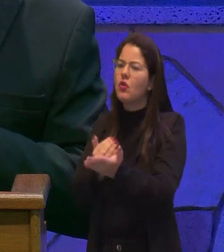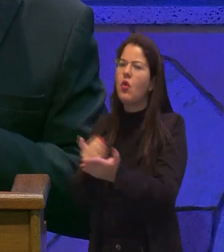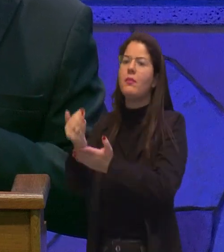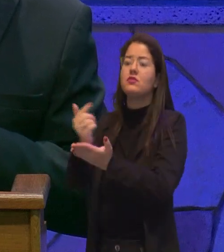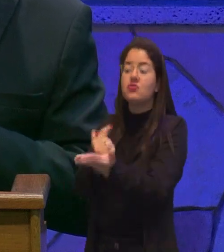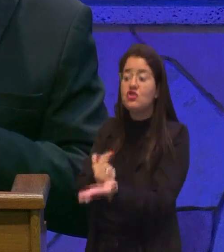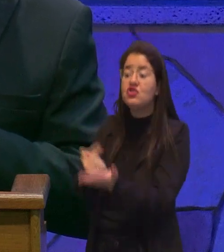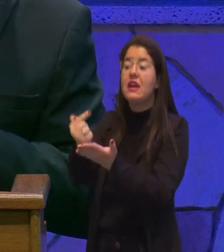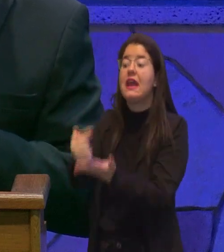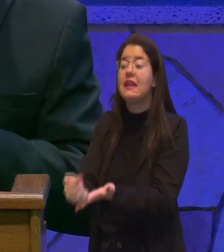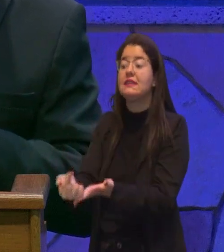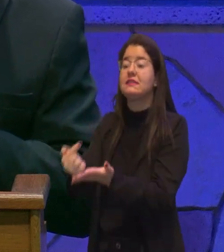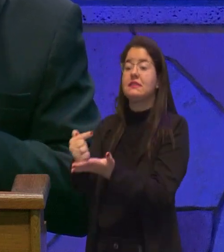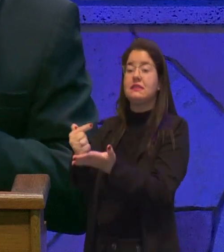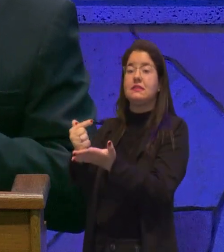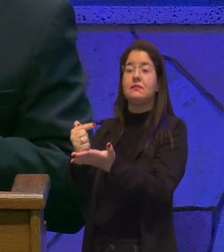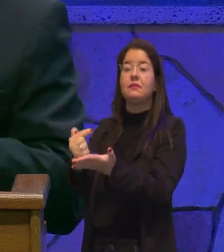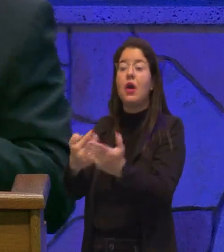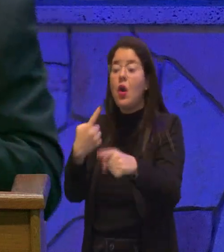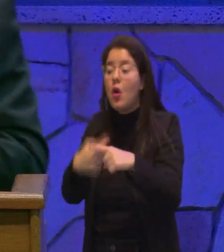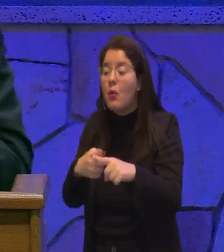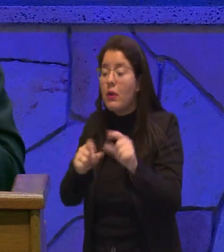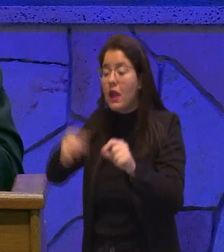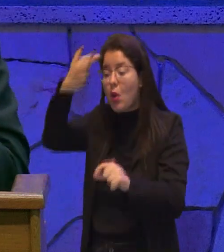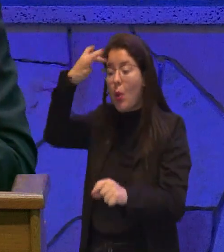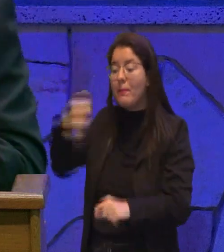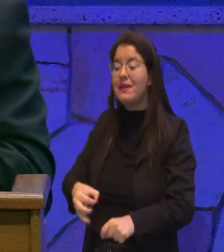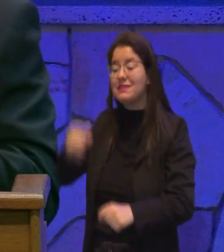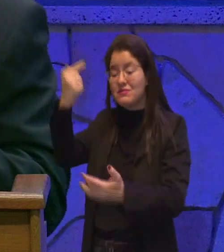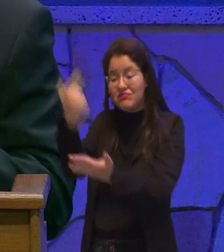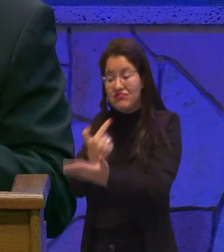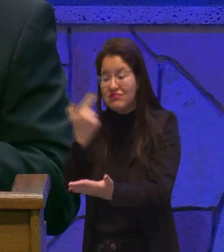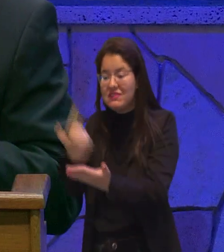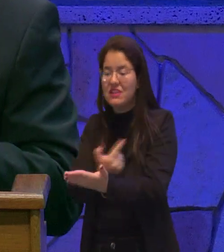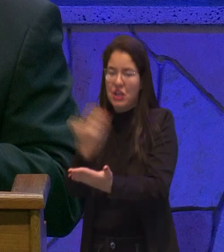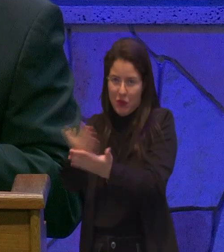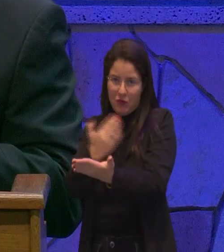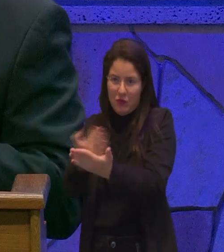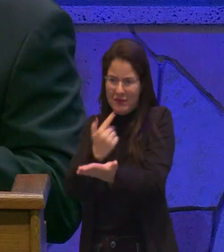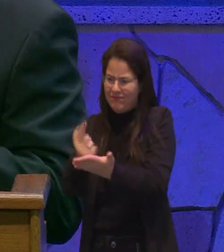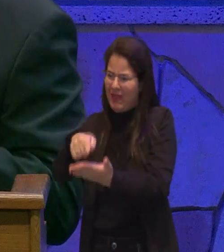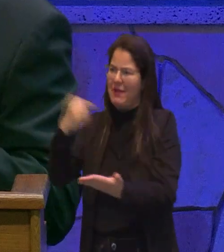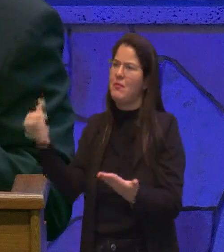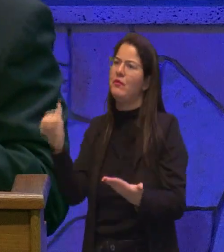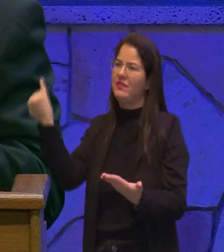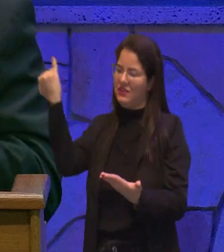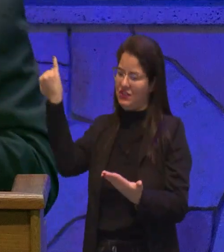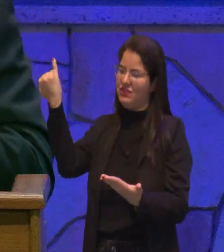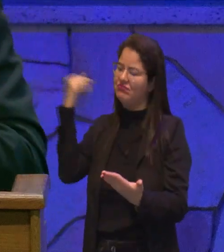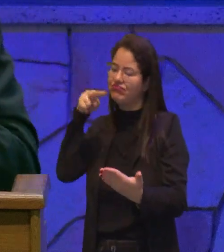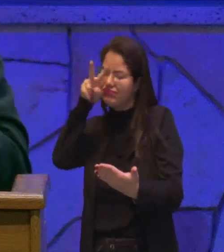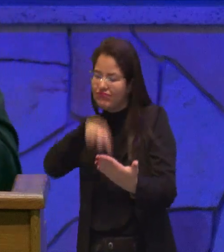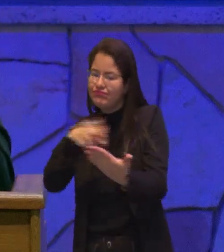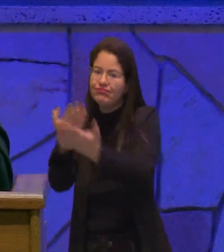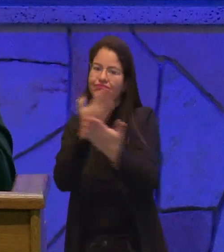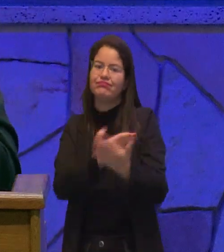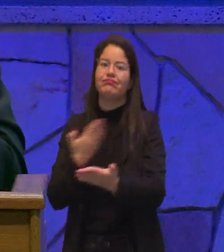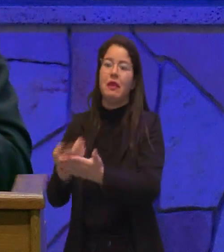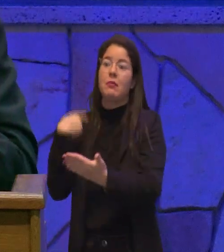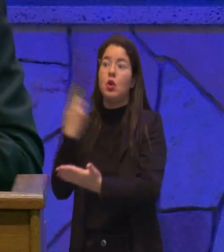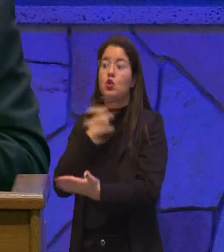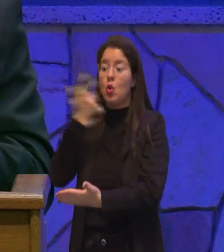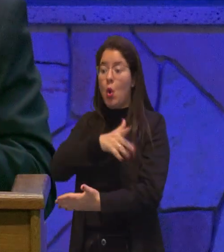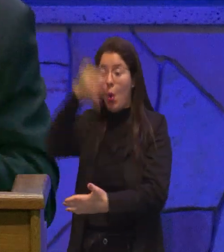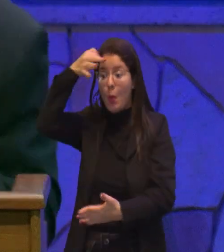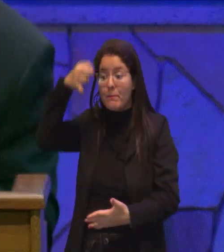nesse texto em Gênesis, porque a compreensão do livro de Gênesis ela é muito importante para a nossa